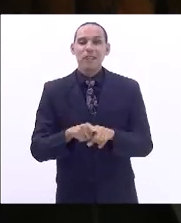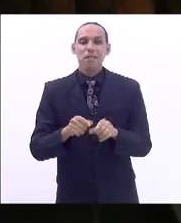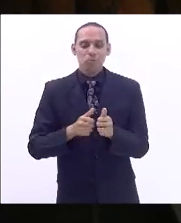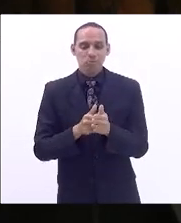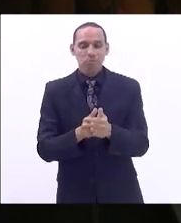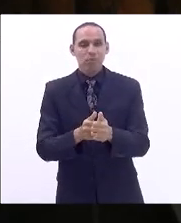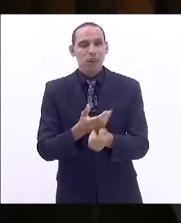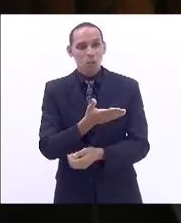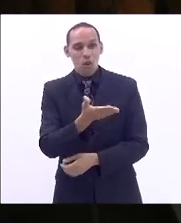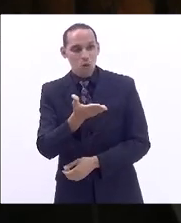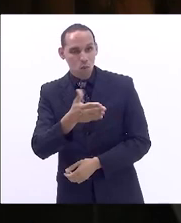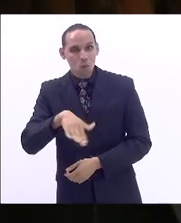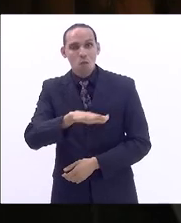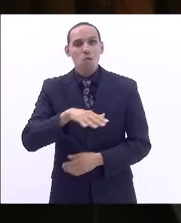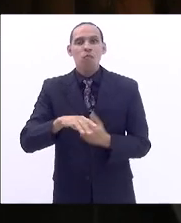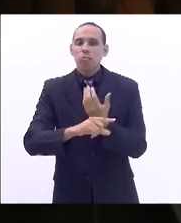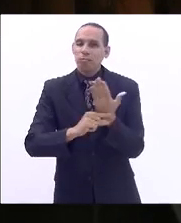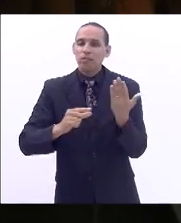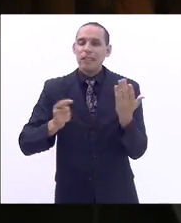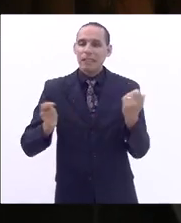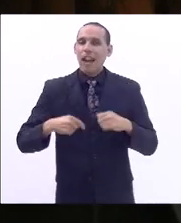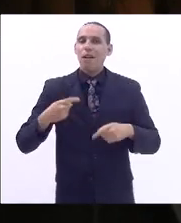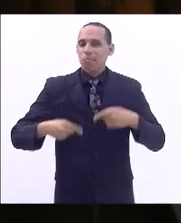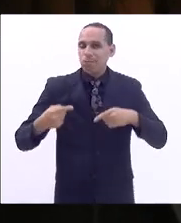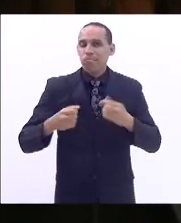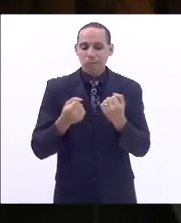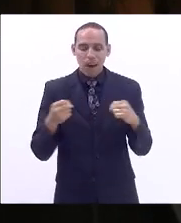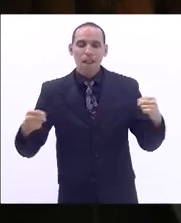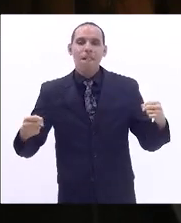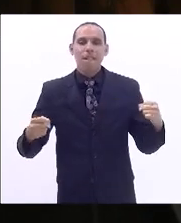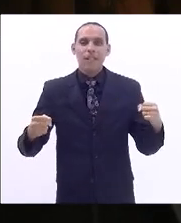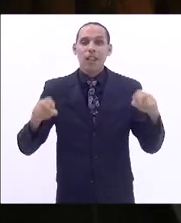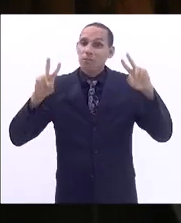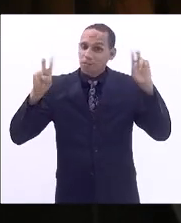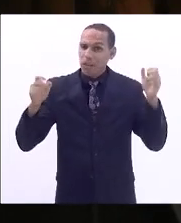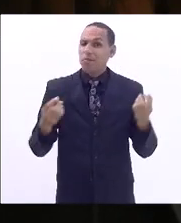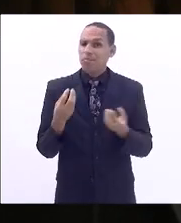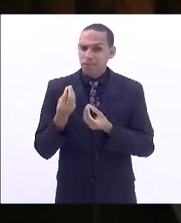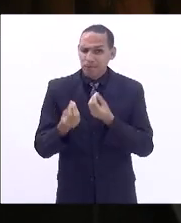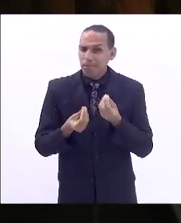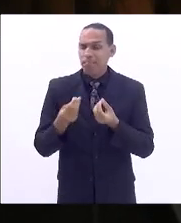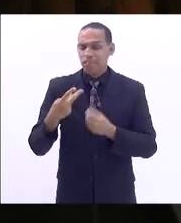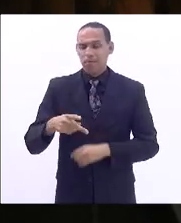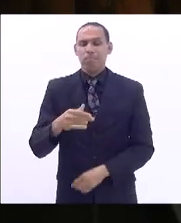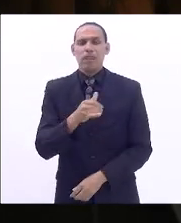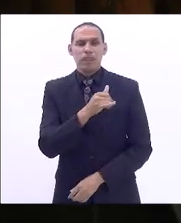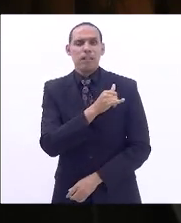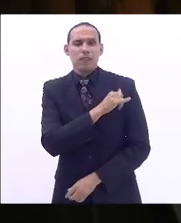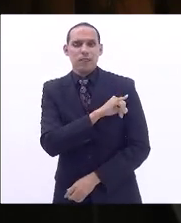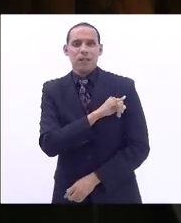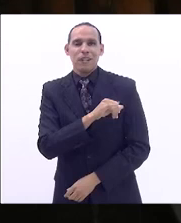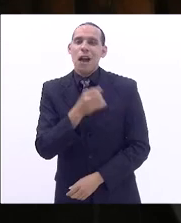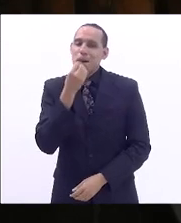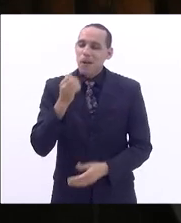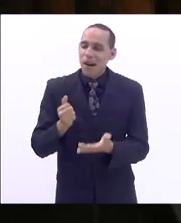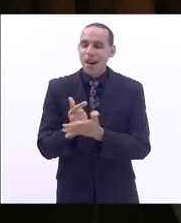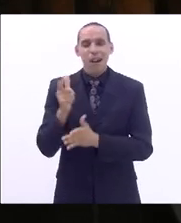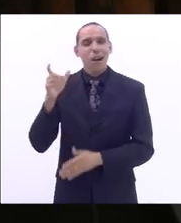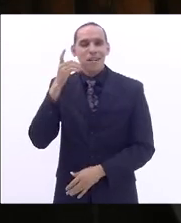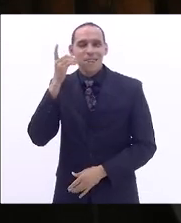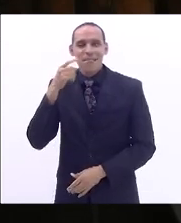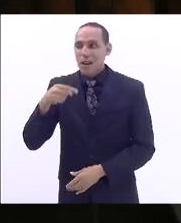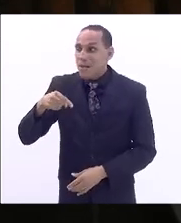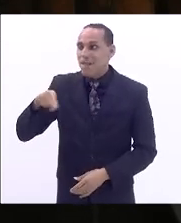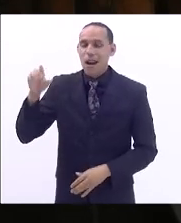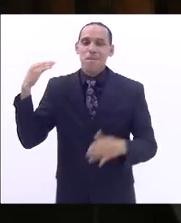condução E os autores também por me permitirem um debate mais amplo num tema tão sensível no nosso estado e boas compras para